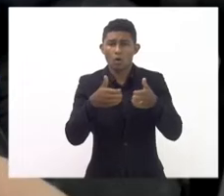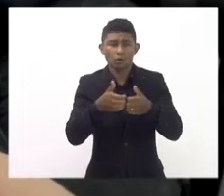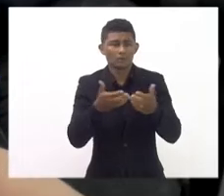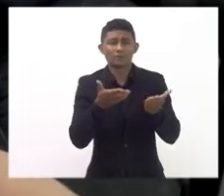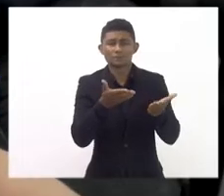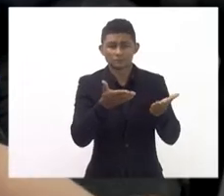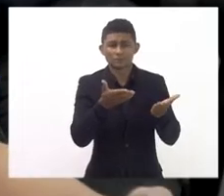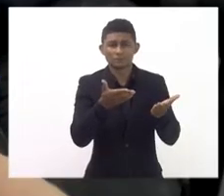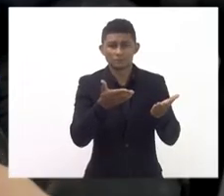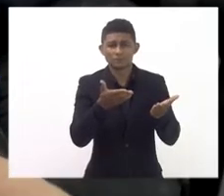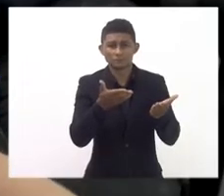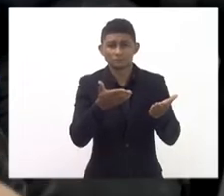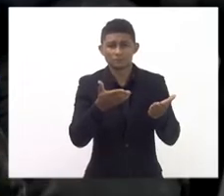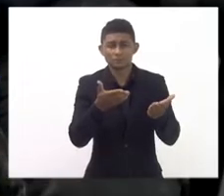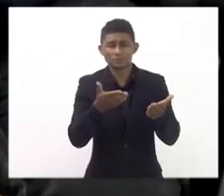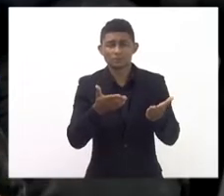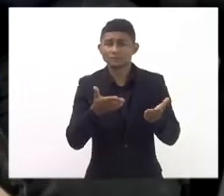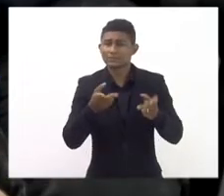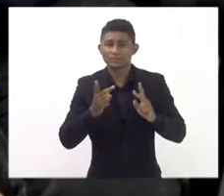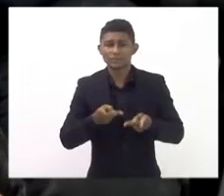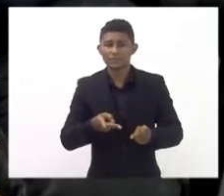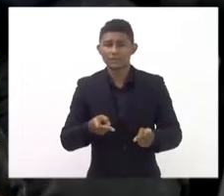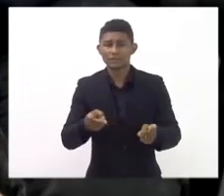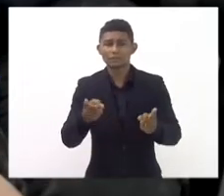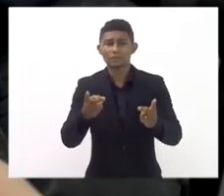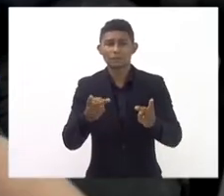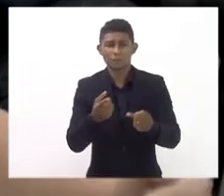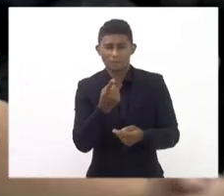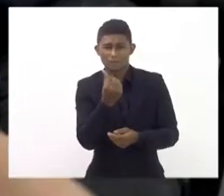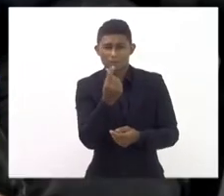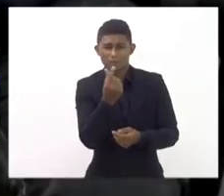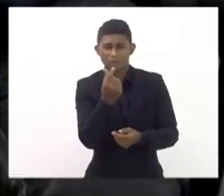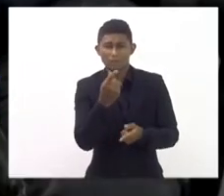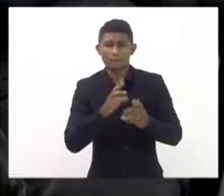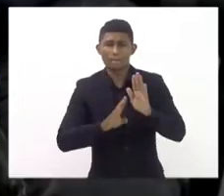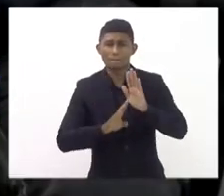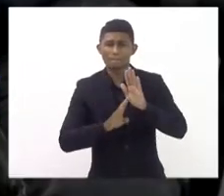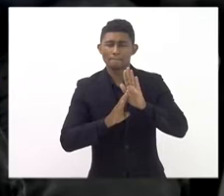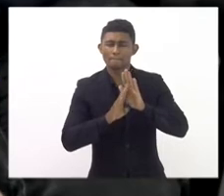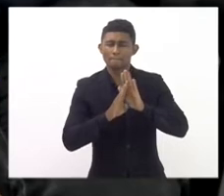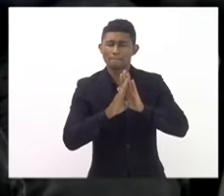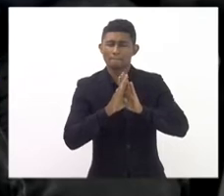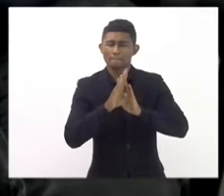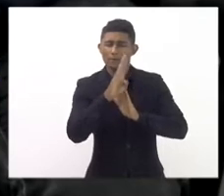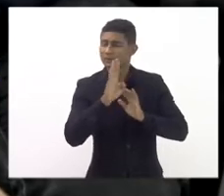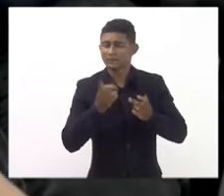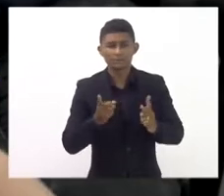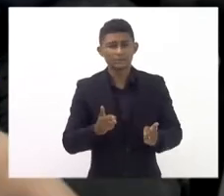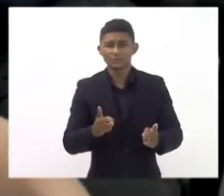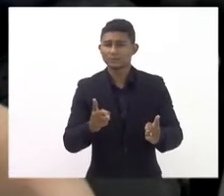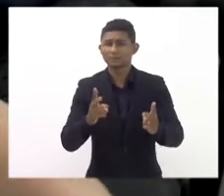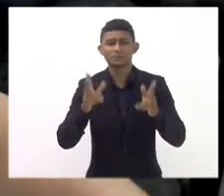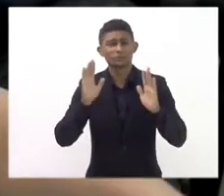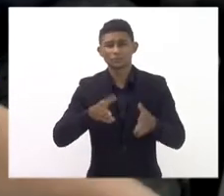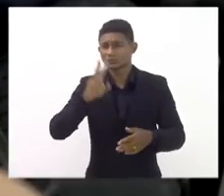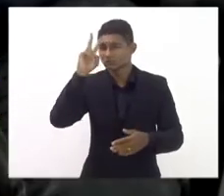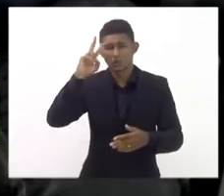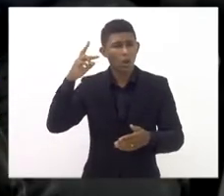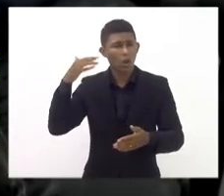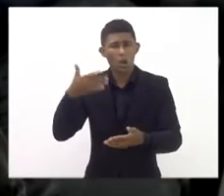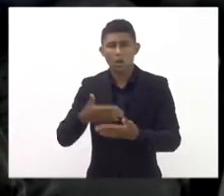com reajuste de taxas, de tarifas, sempre acima da inflação. Então, assim,